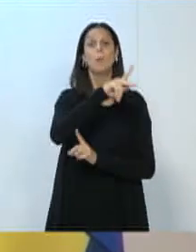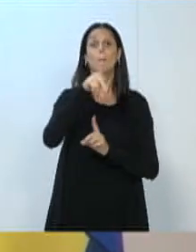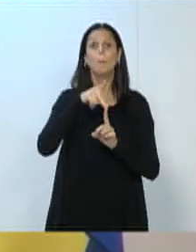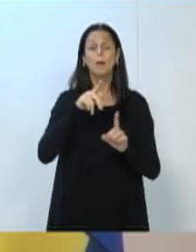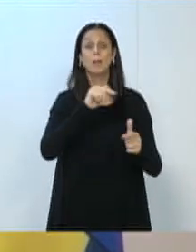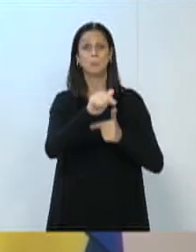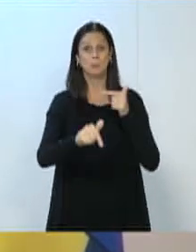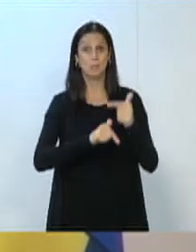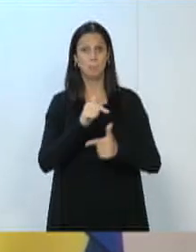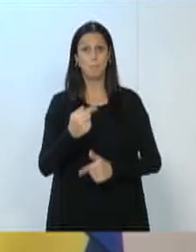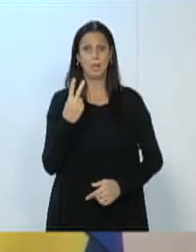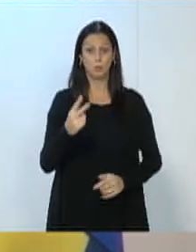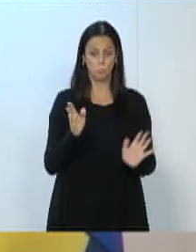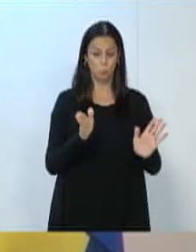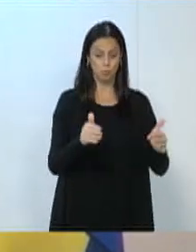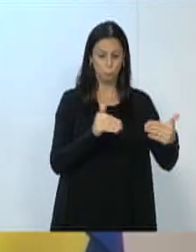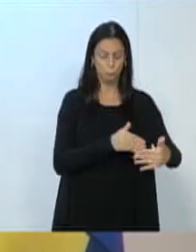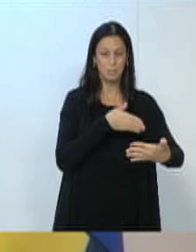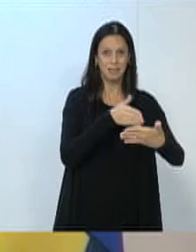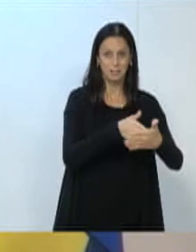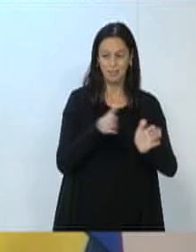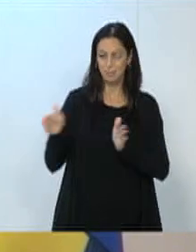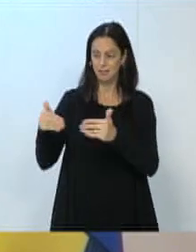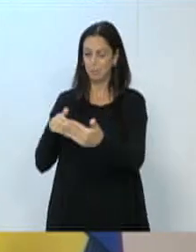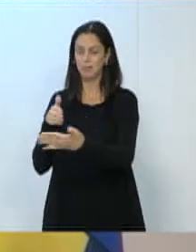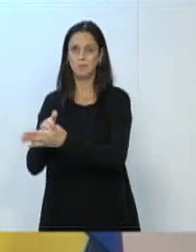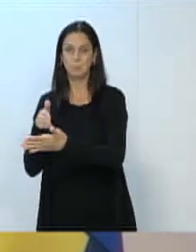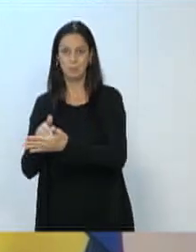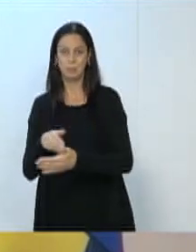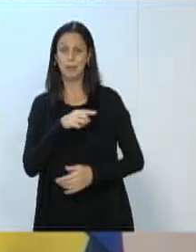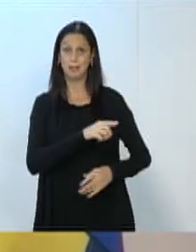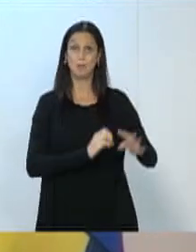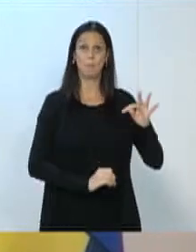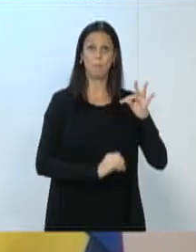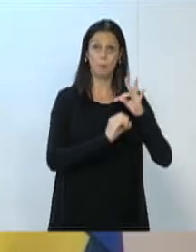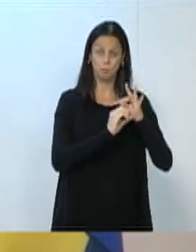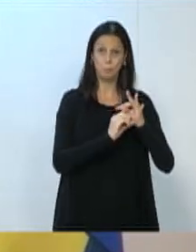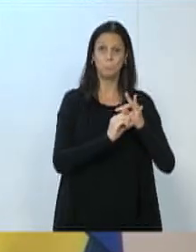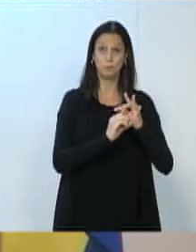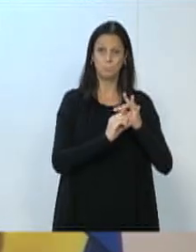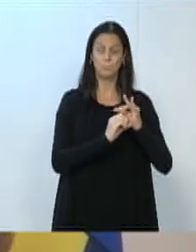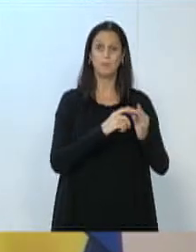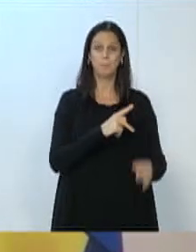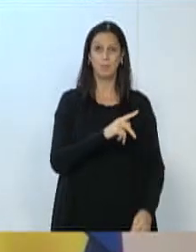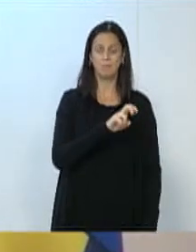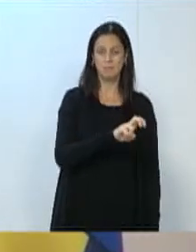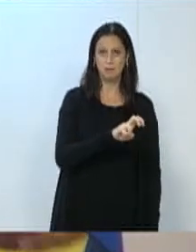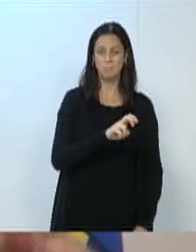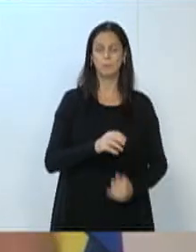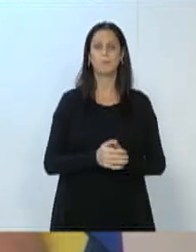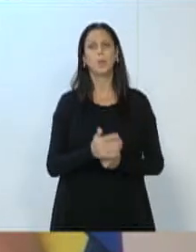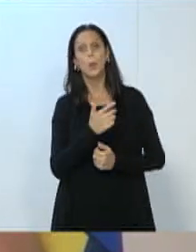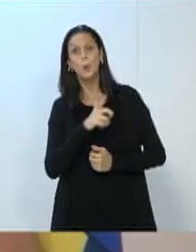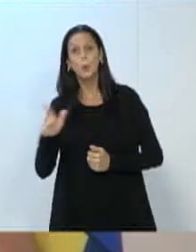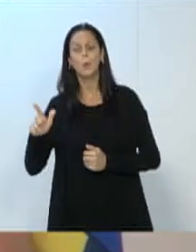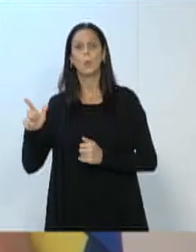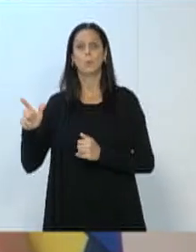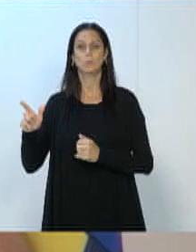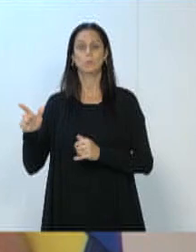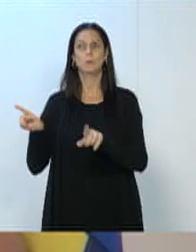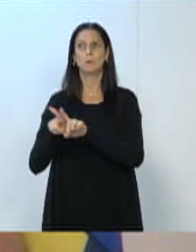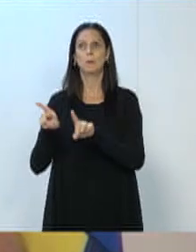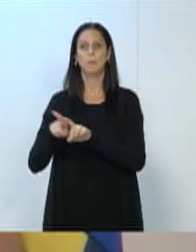para 2 bikes Esse é o dique da Fortaleza que é o pênis 5 e também da